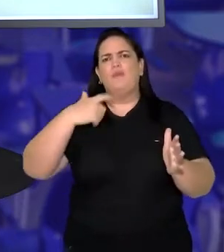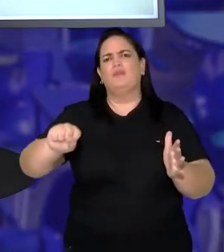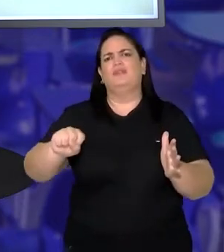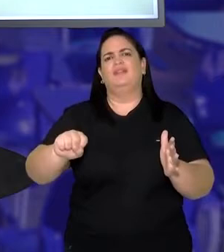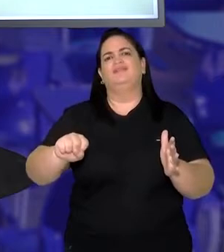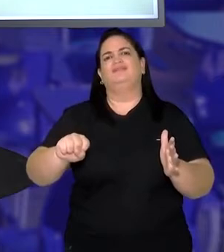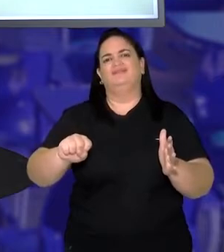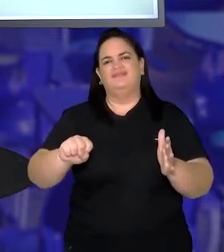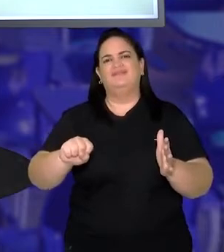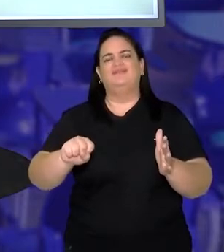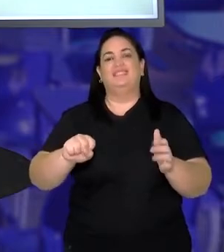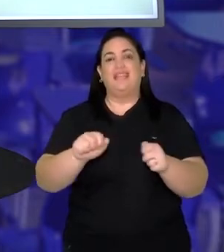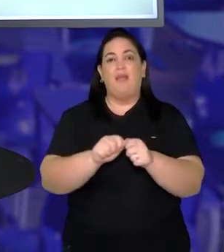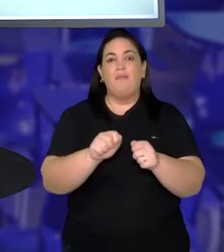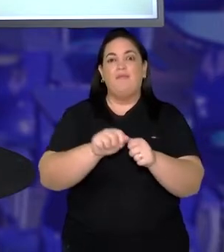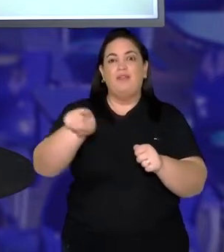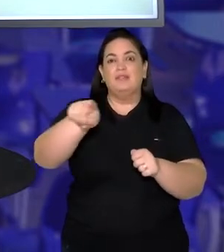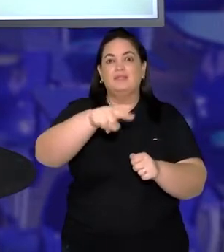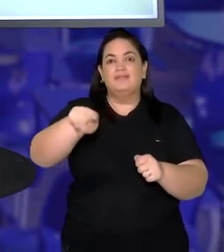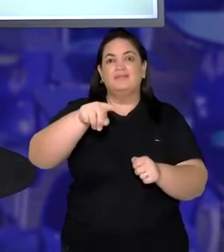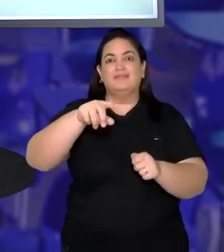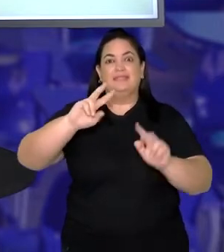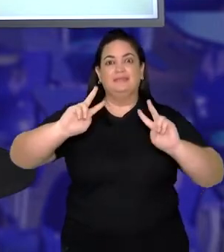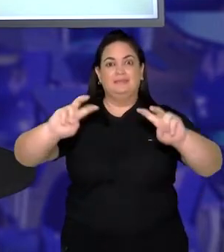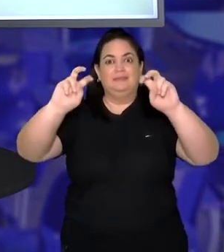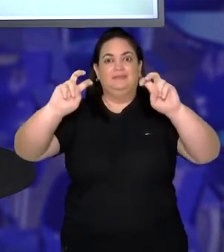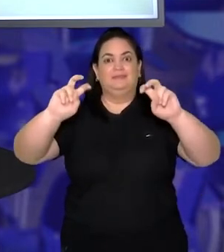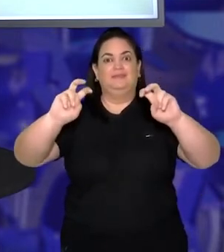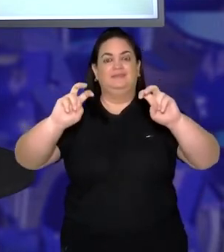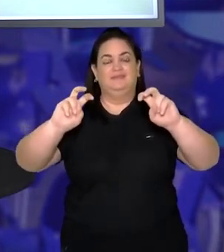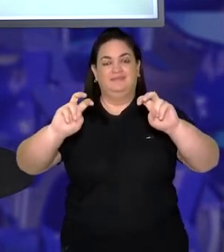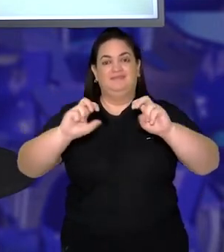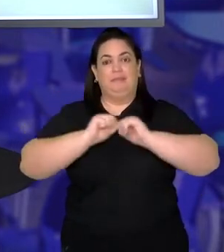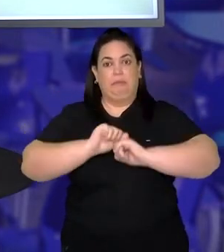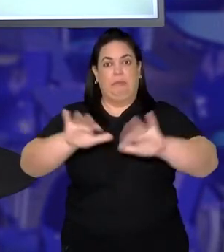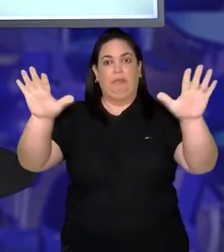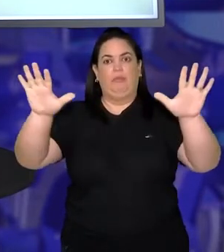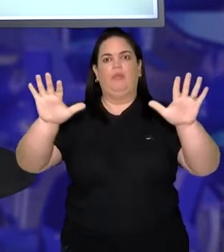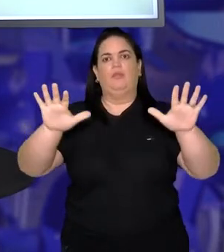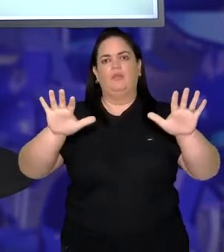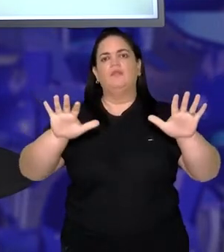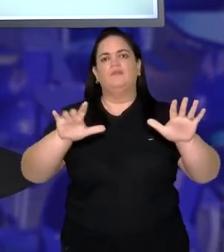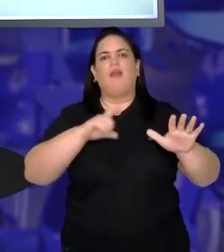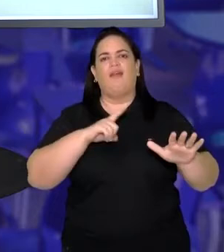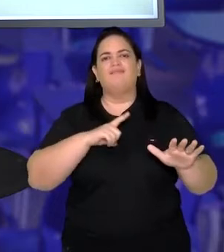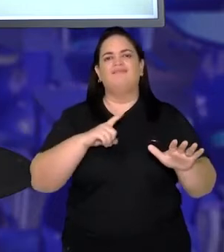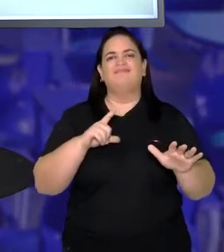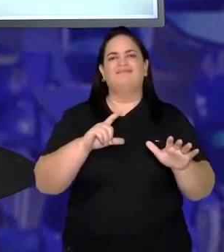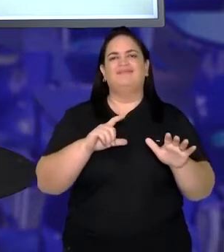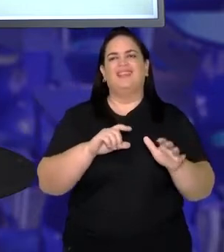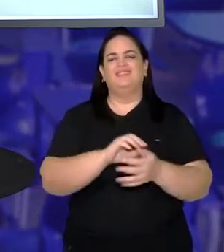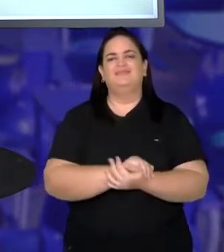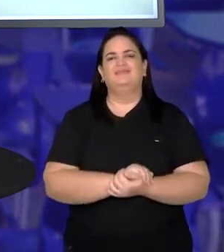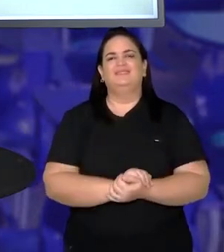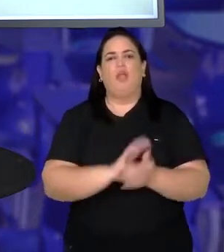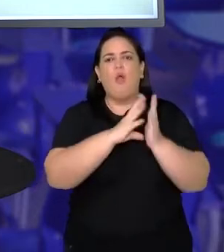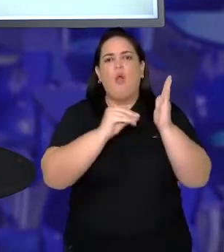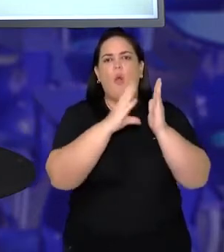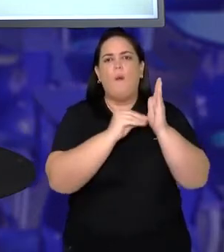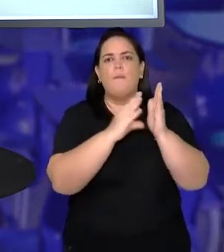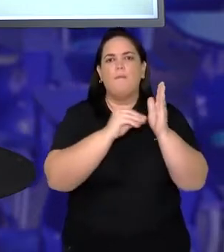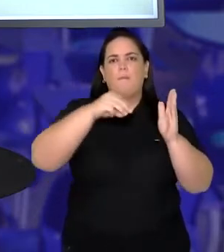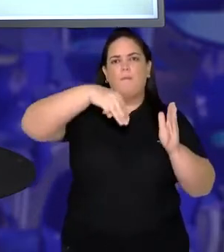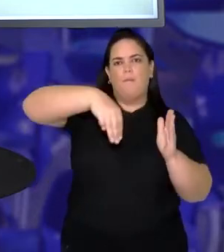para poder ampliar o sentido são utilizados. E aí nós temos o formato multimodal da linguagem, certo?